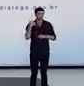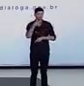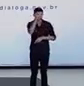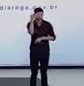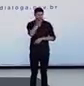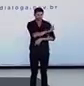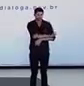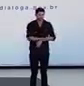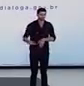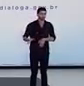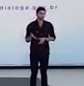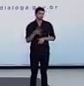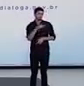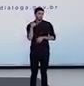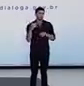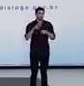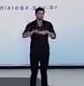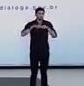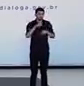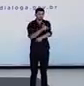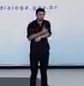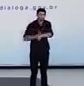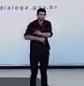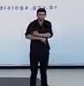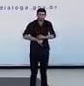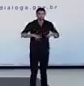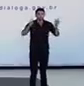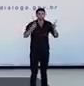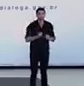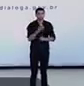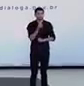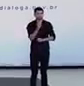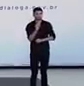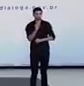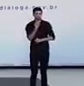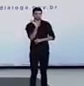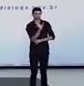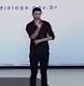Reduzimos em 60%. Isso